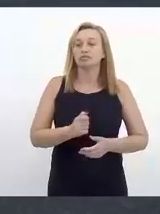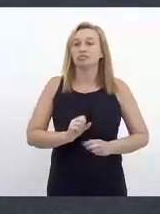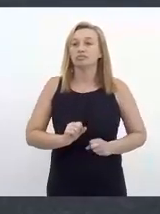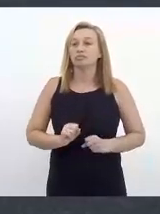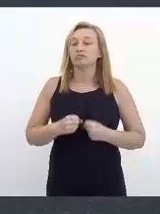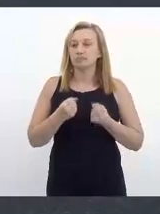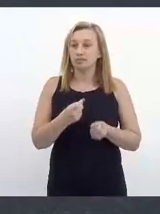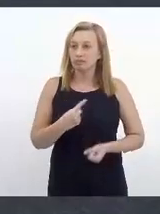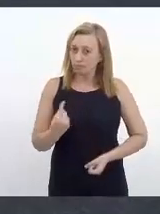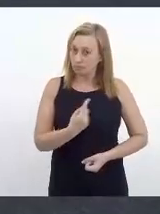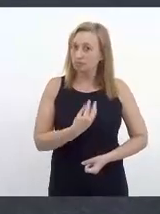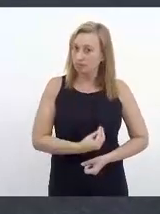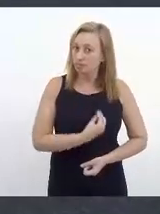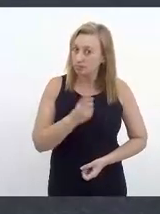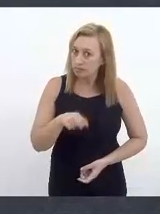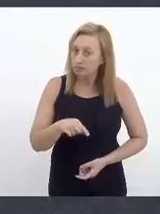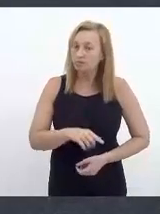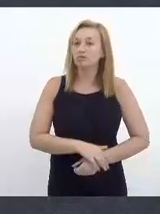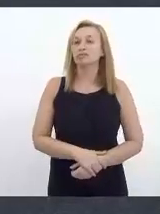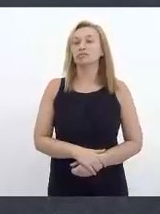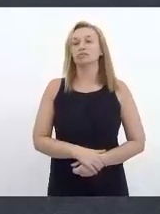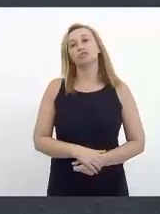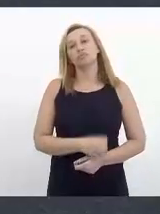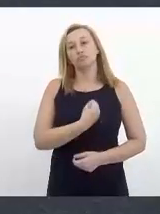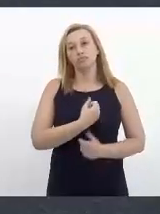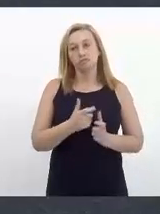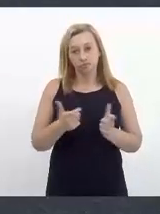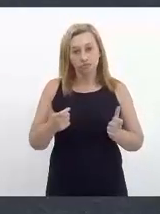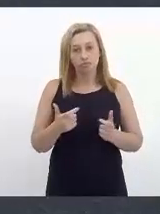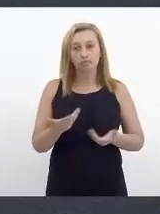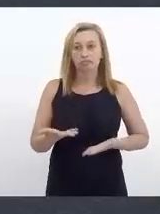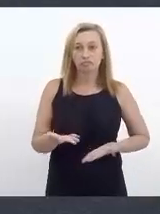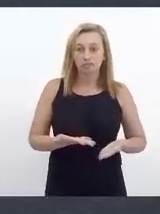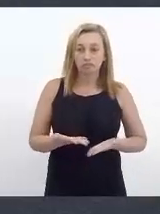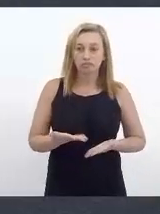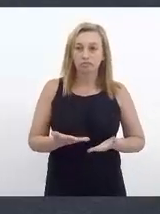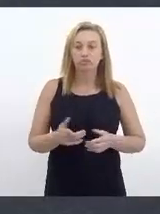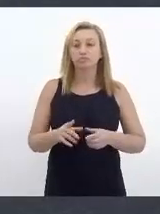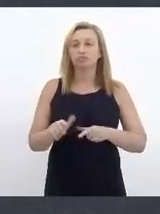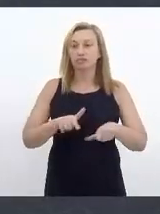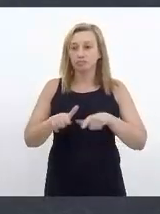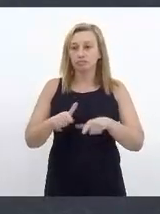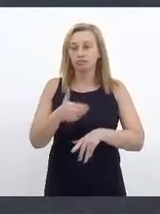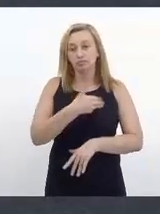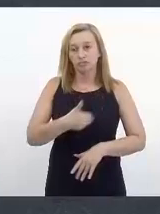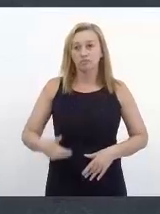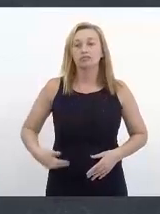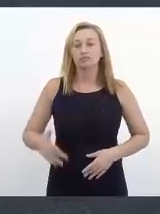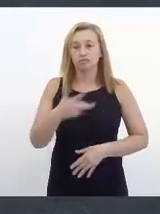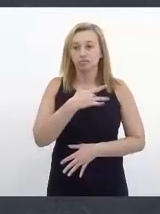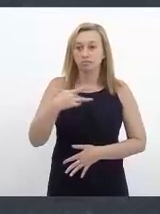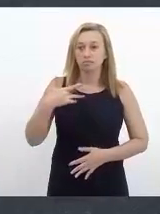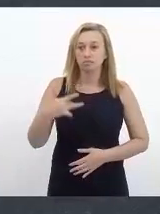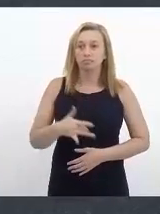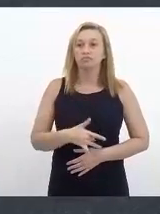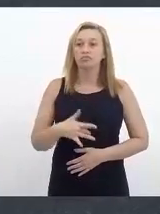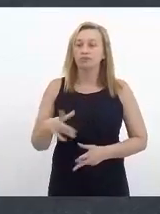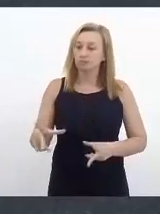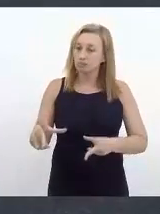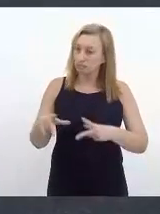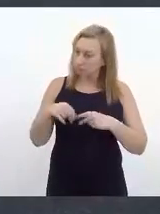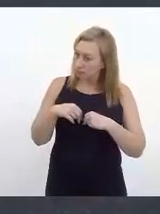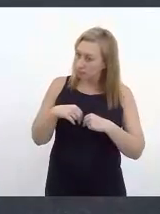nossa vida, né? Porque a maioria do povo se serve do serviço público de saúde,